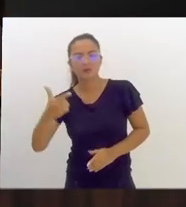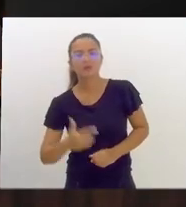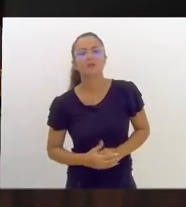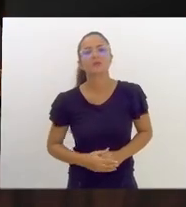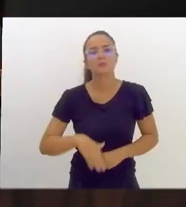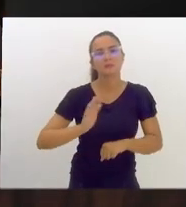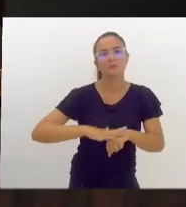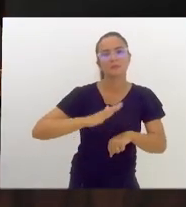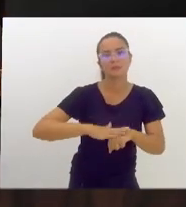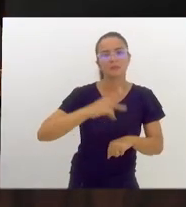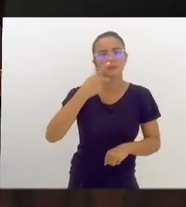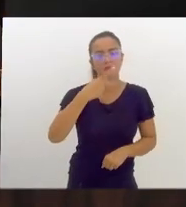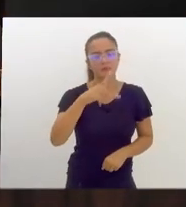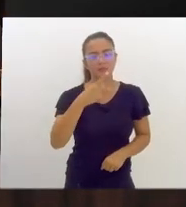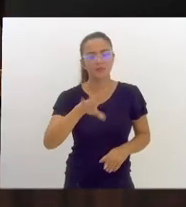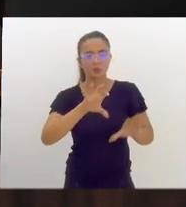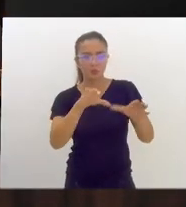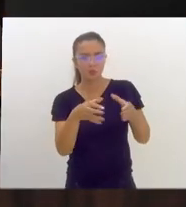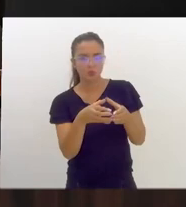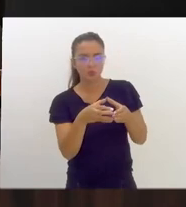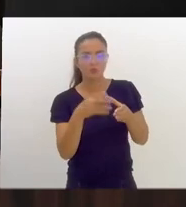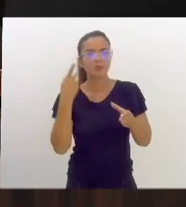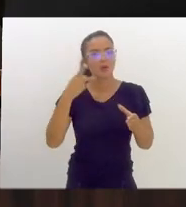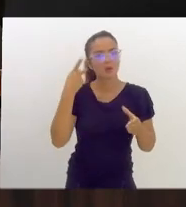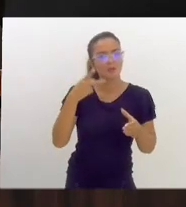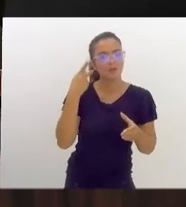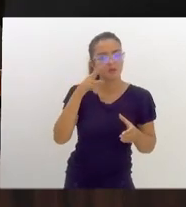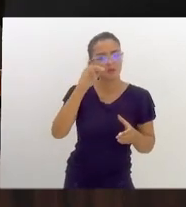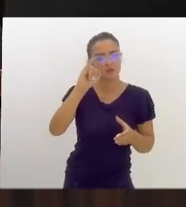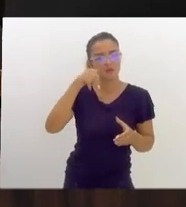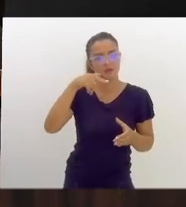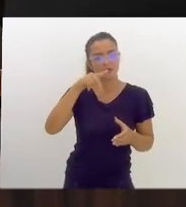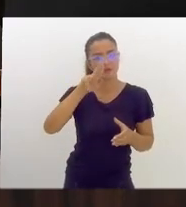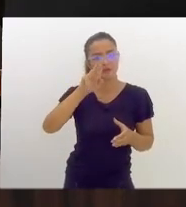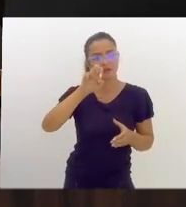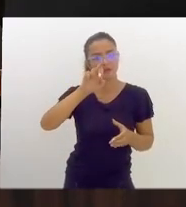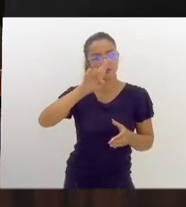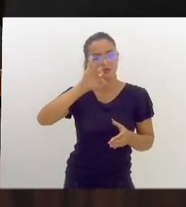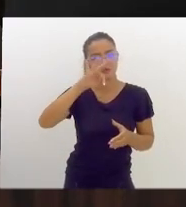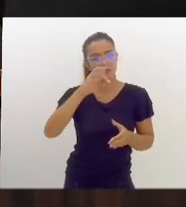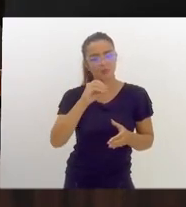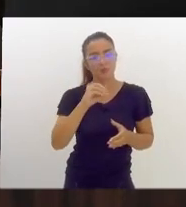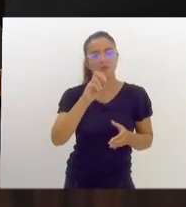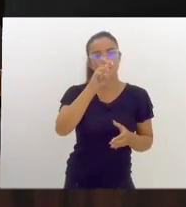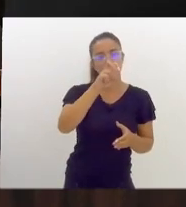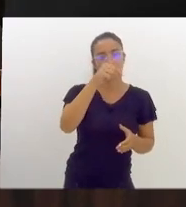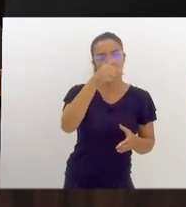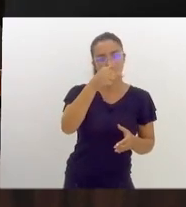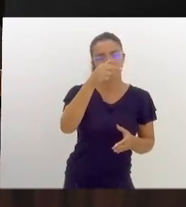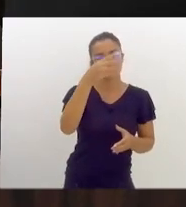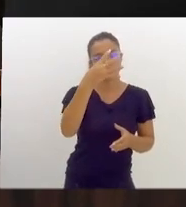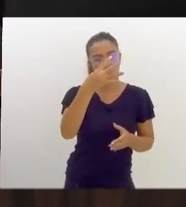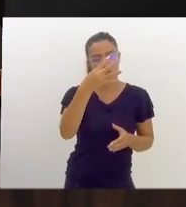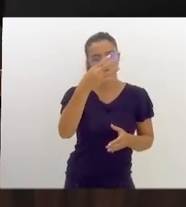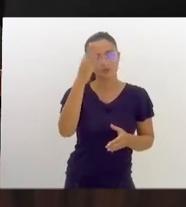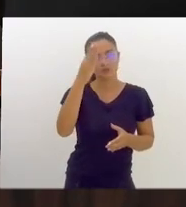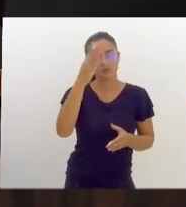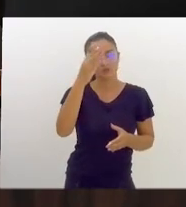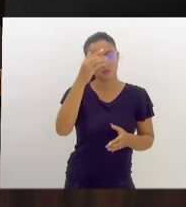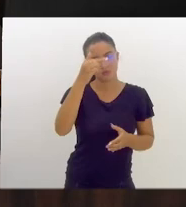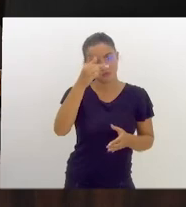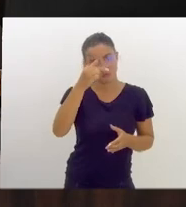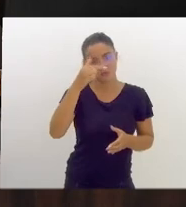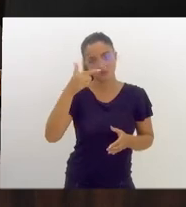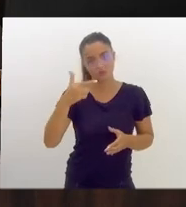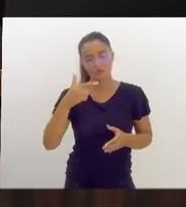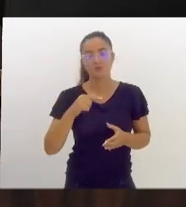de autoria da Comissão Parlamentar de Inquérito, resolução 574 de 22, que aprova o relatório final e